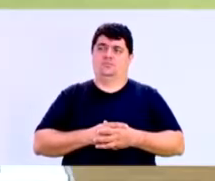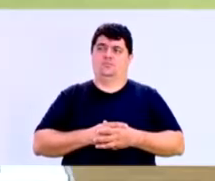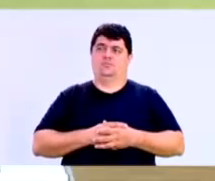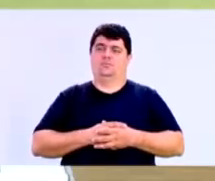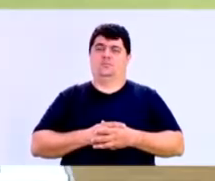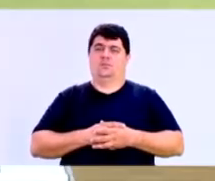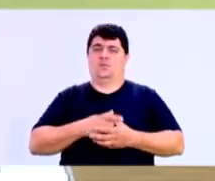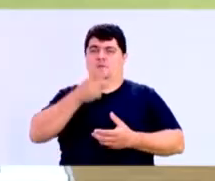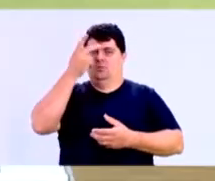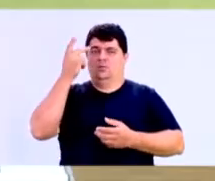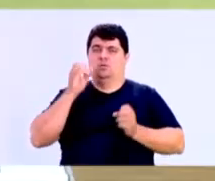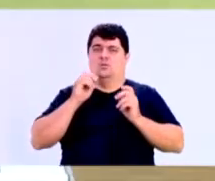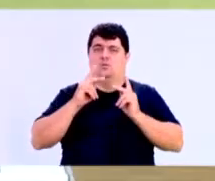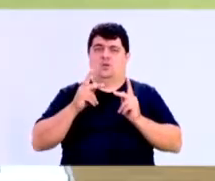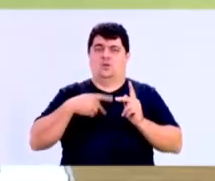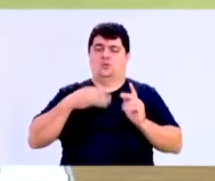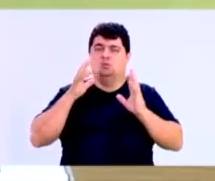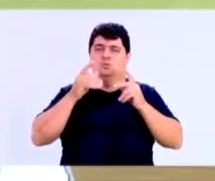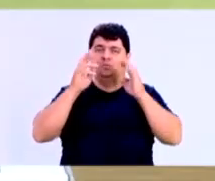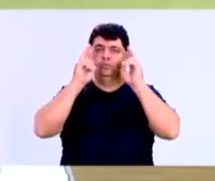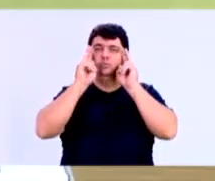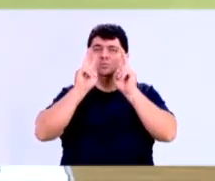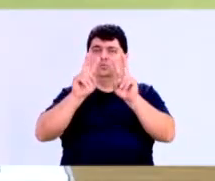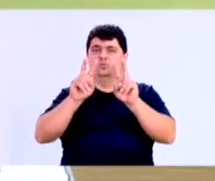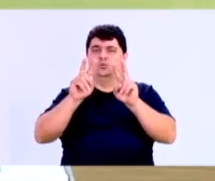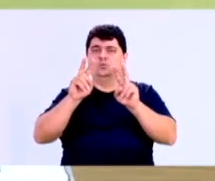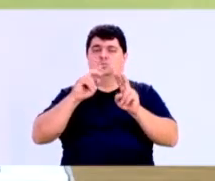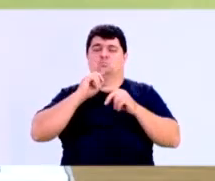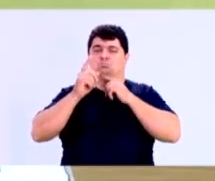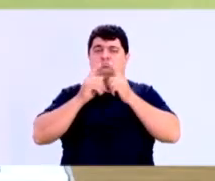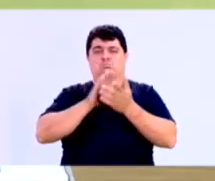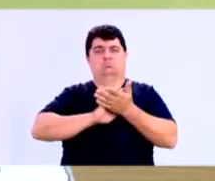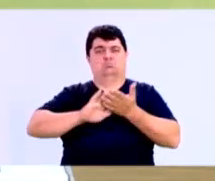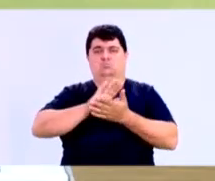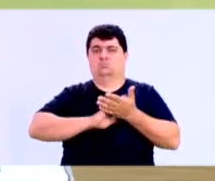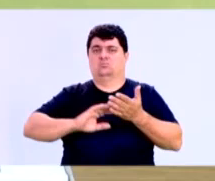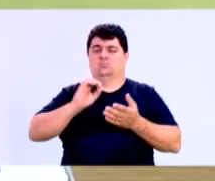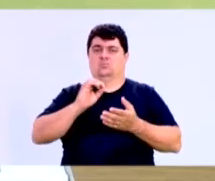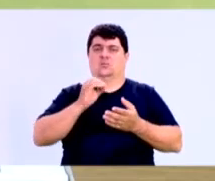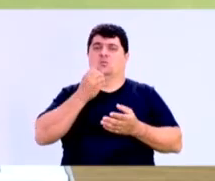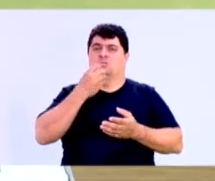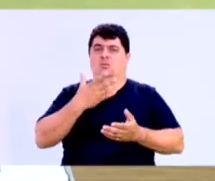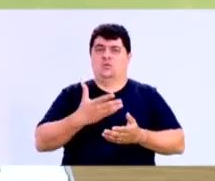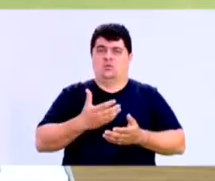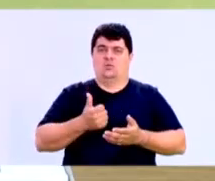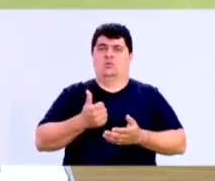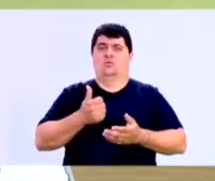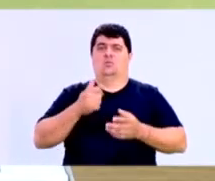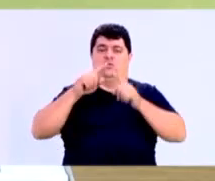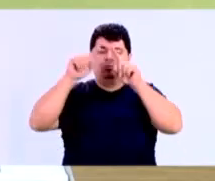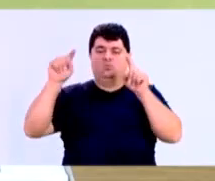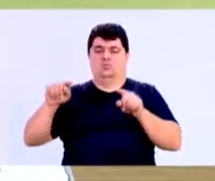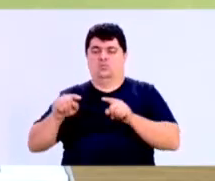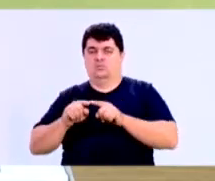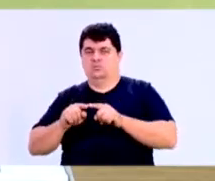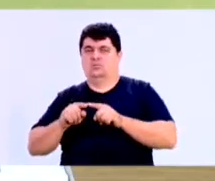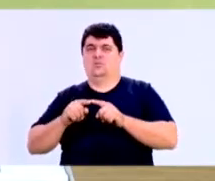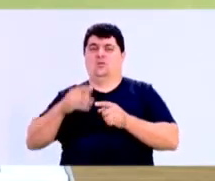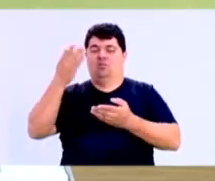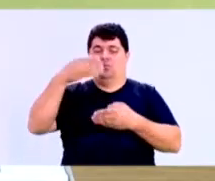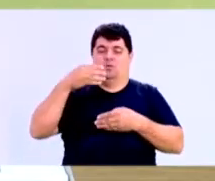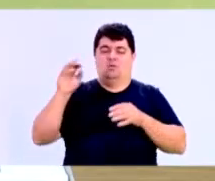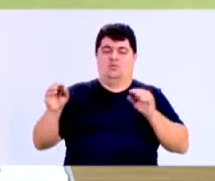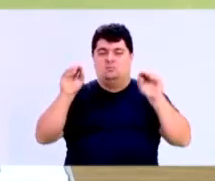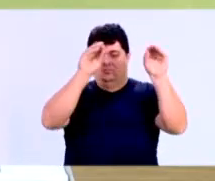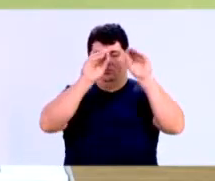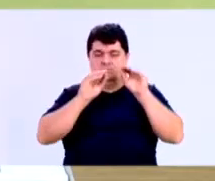está tranquilo, dizendo que está acompanhando a aula, por enquanto nenhuma dúvida. Estão satisfeitos com a questão das fórmulas, né? Que a prova, que